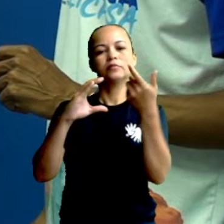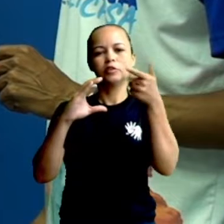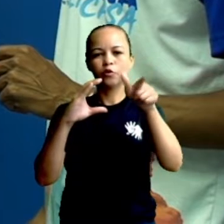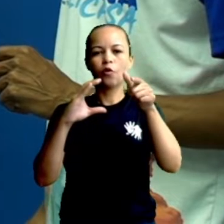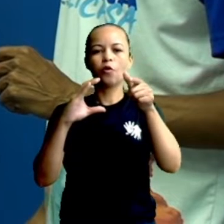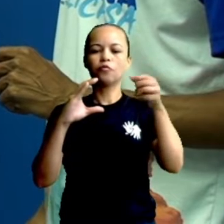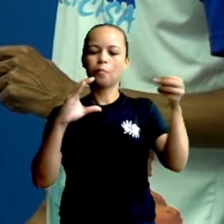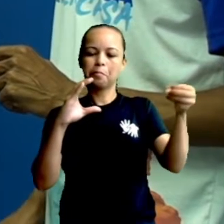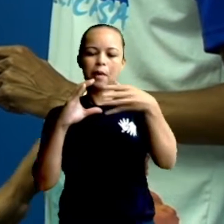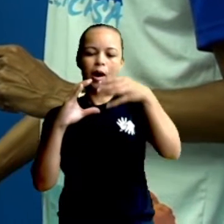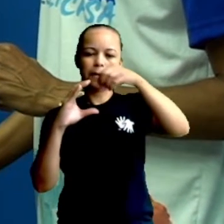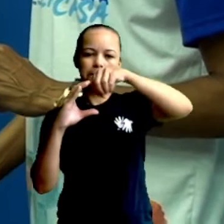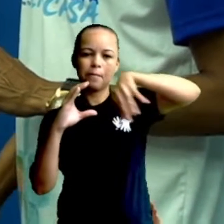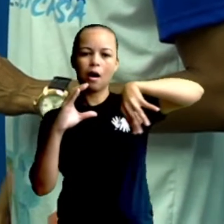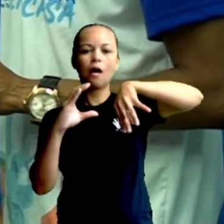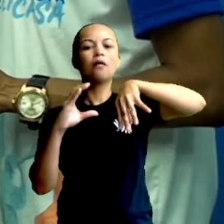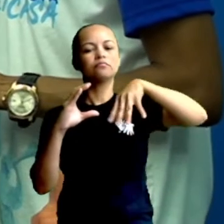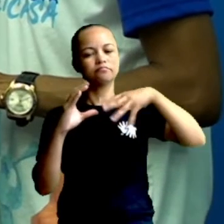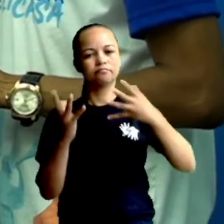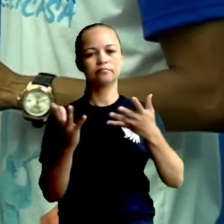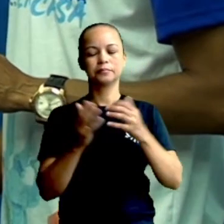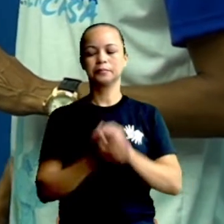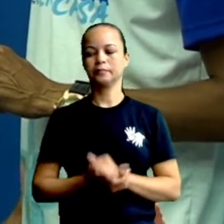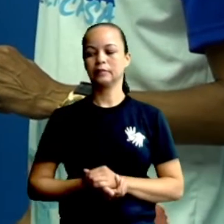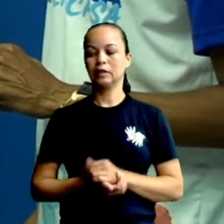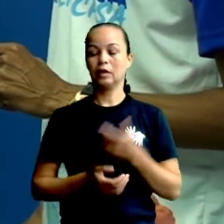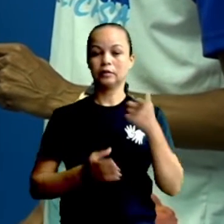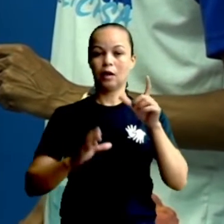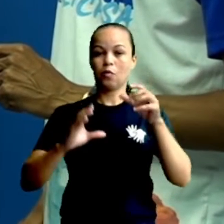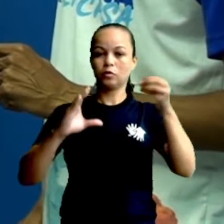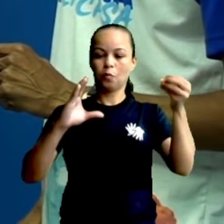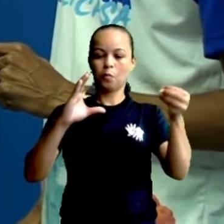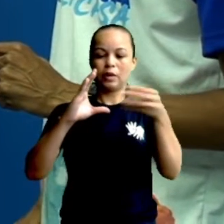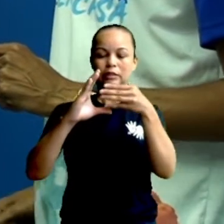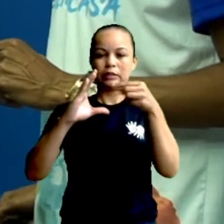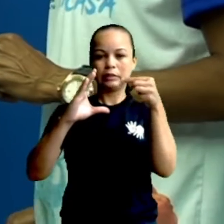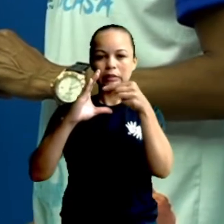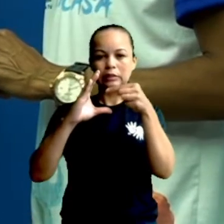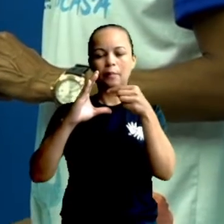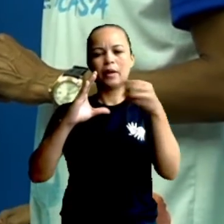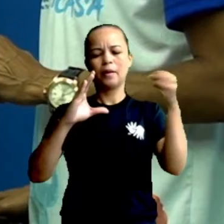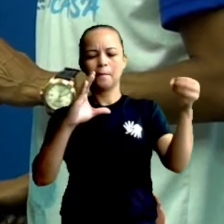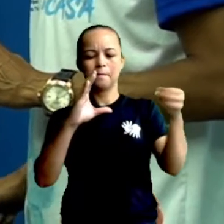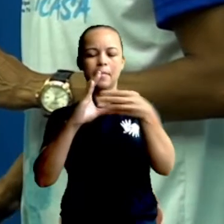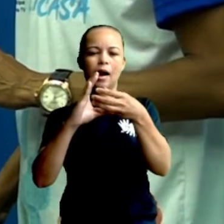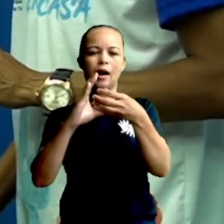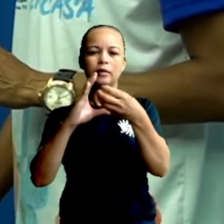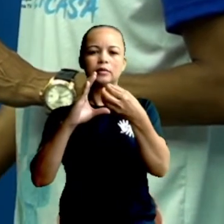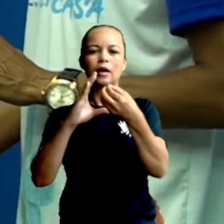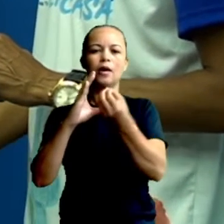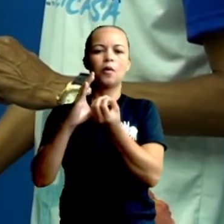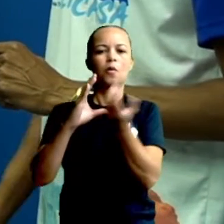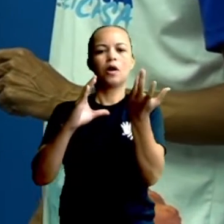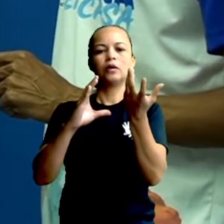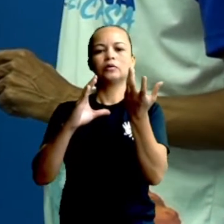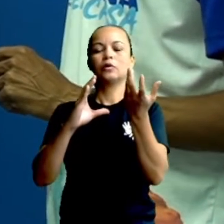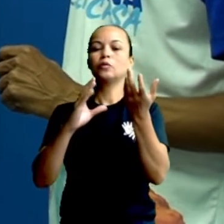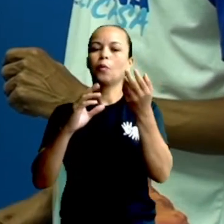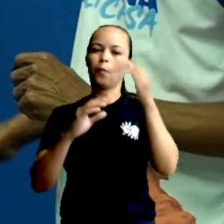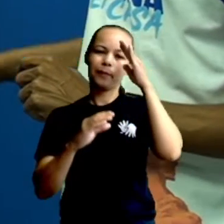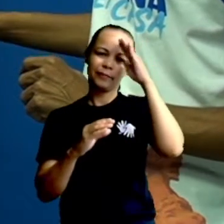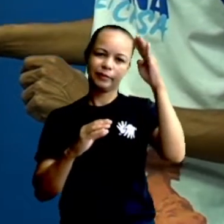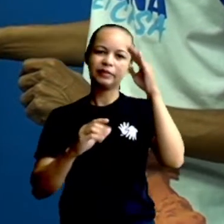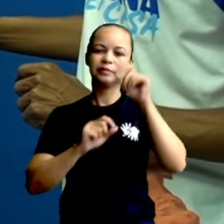foco. E se eu lançar um outro raio, passando pelo foco, ele bate no espelho e sai paralelo ao eixo